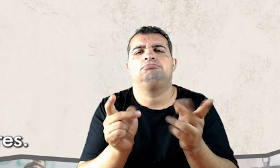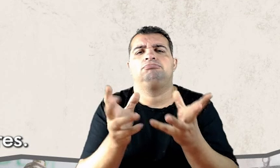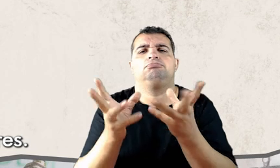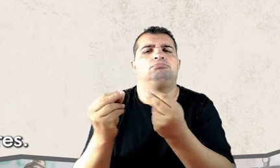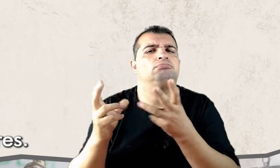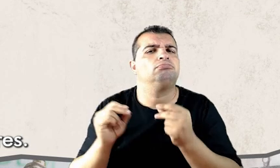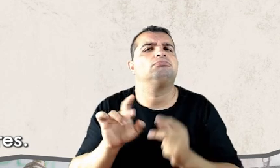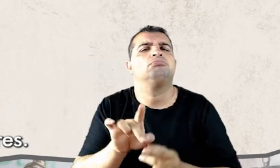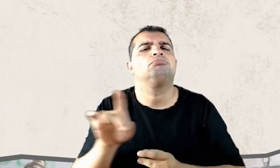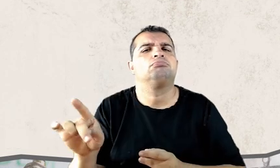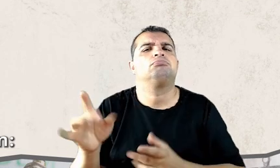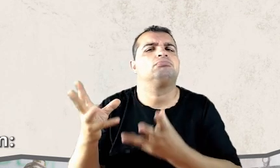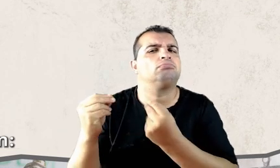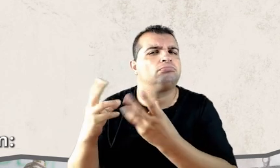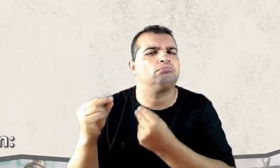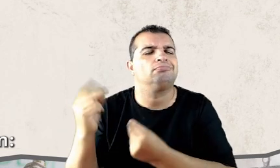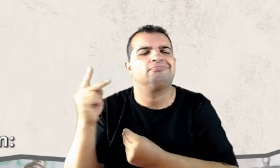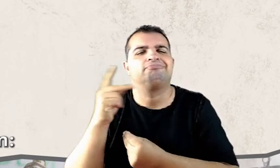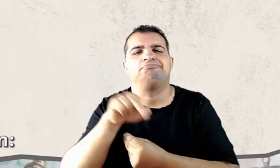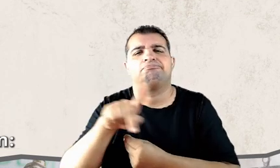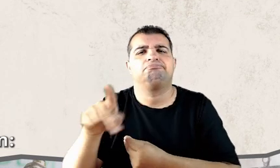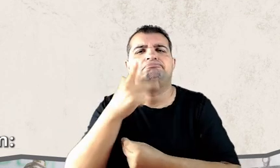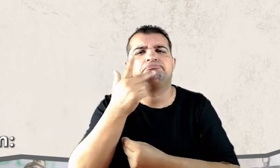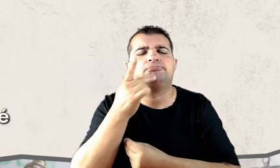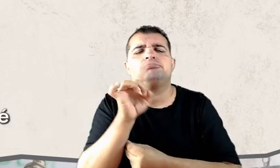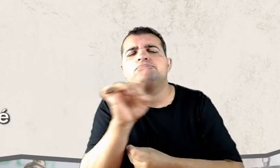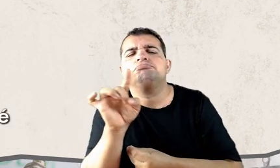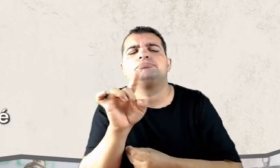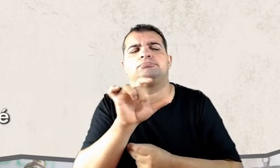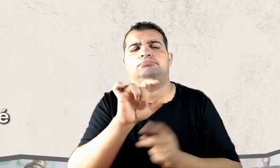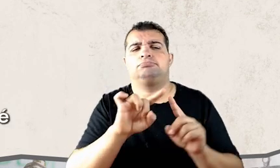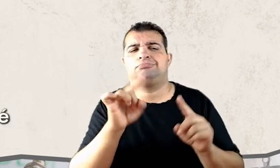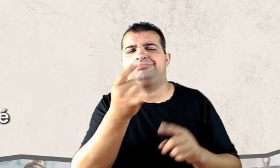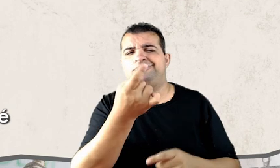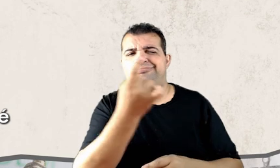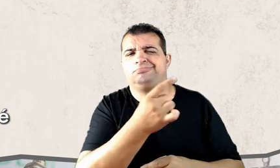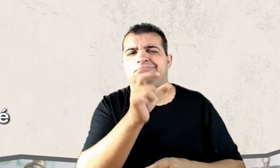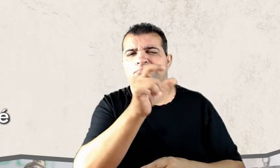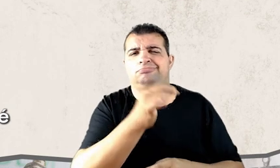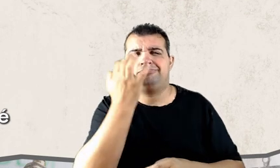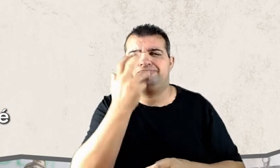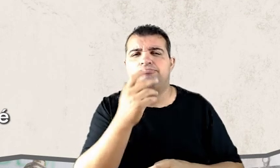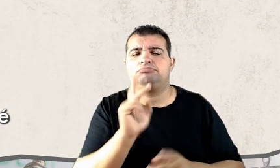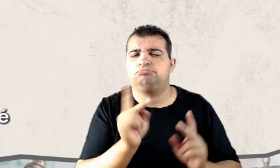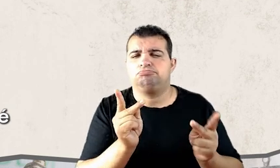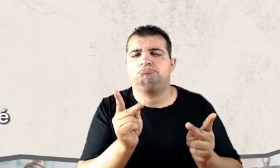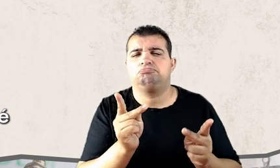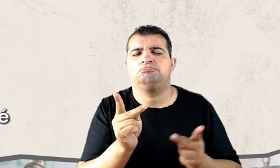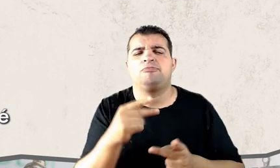no ideário de muitos professores. Quando os professores dizem: Ah, mas essa criança, ela ainda